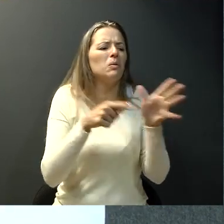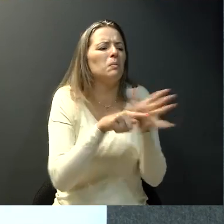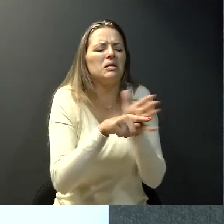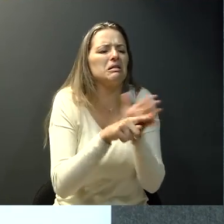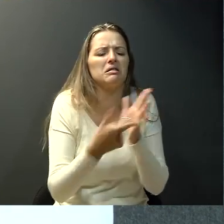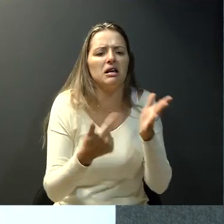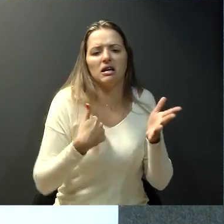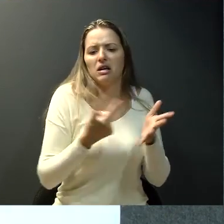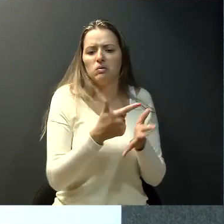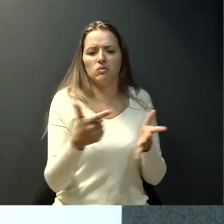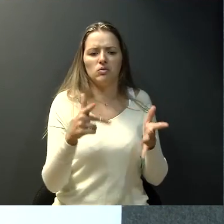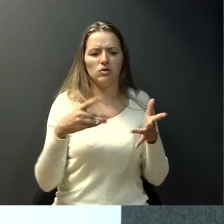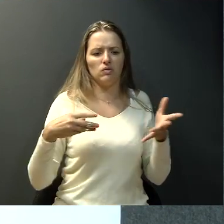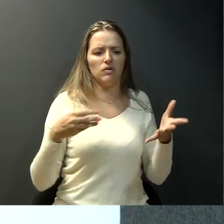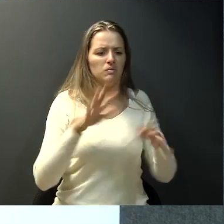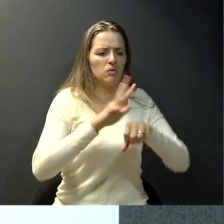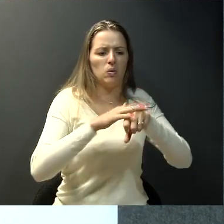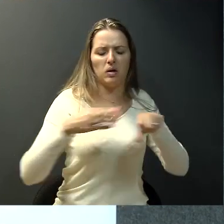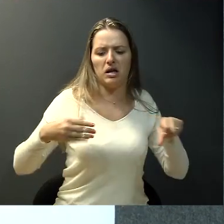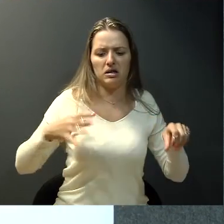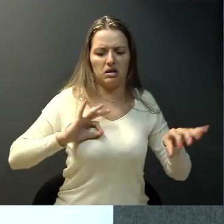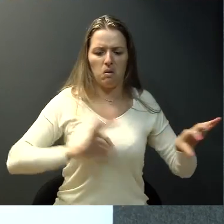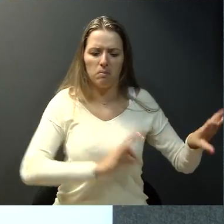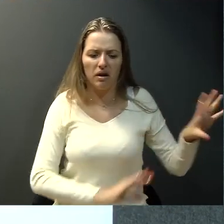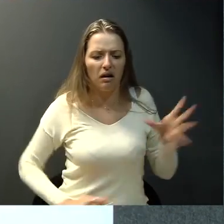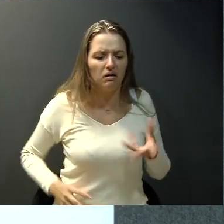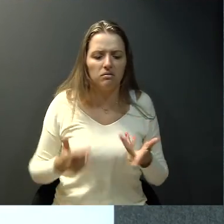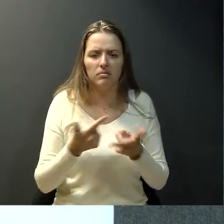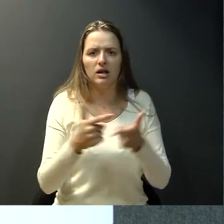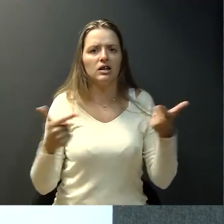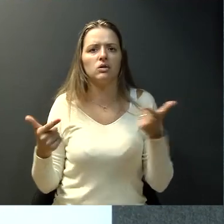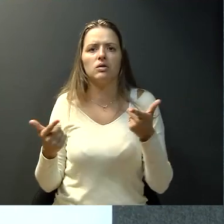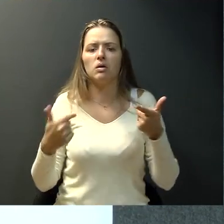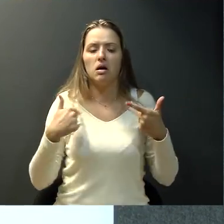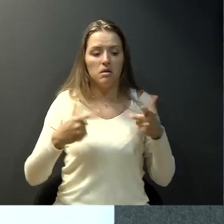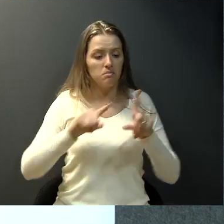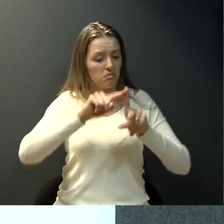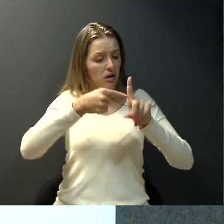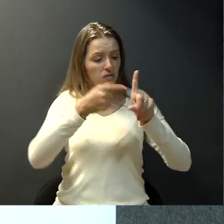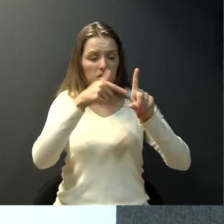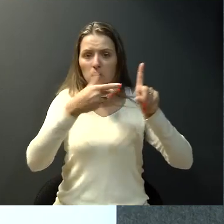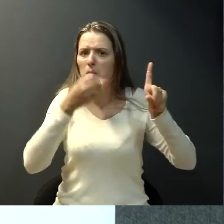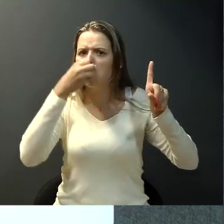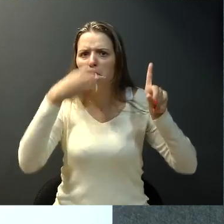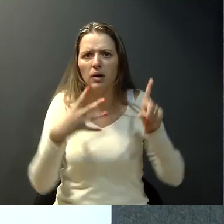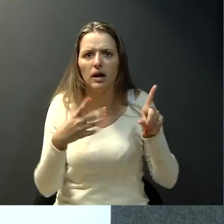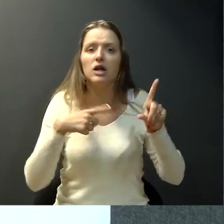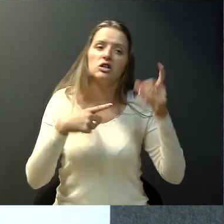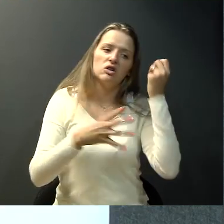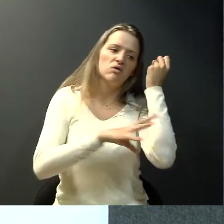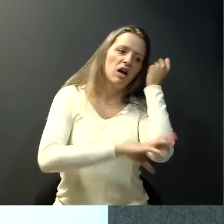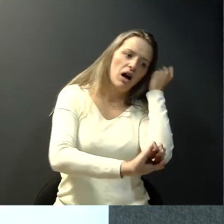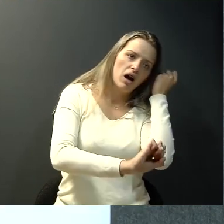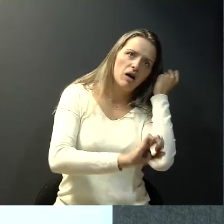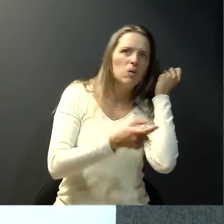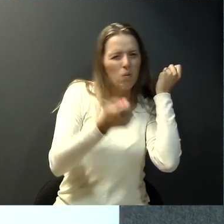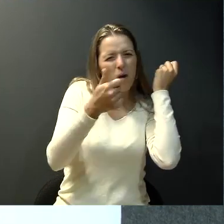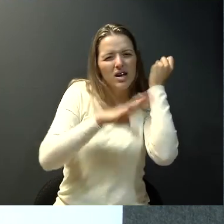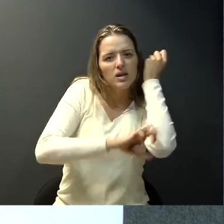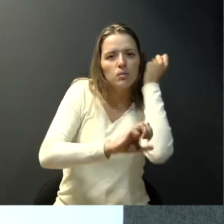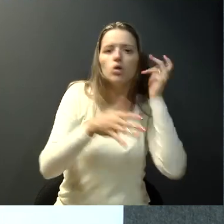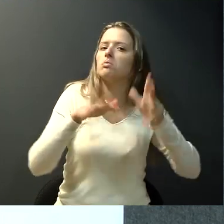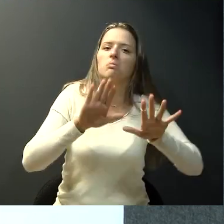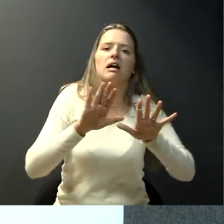família, não tem ninguém na minha família que é surdo. Passei uma gravidez bem. Assim, claro, eu tive ameaça de aborto, mas nada a ver com